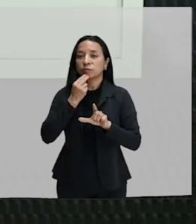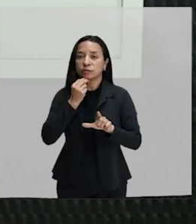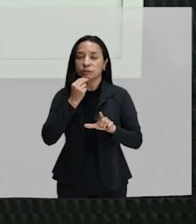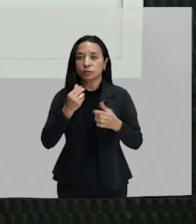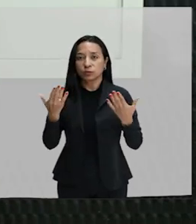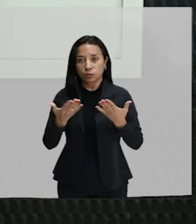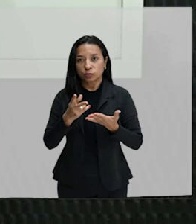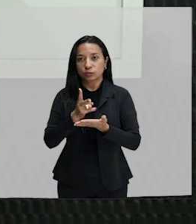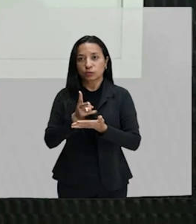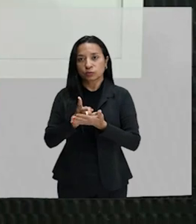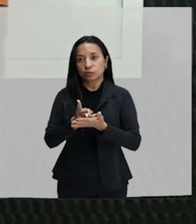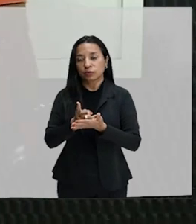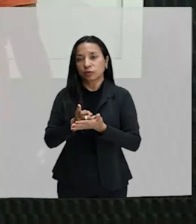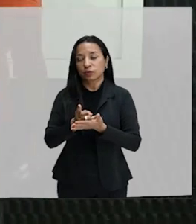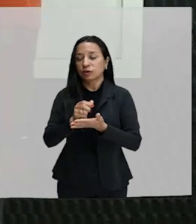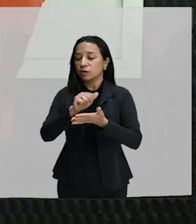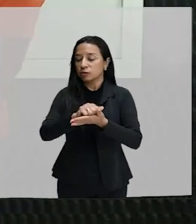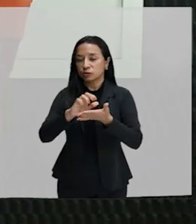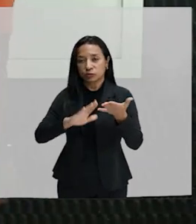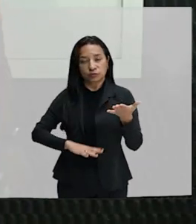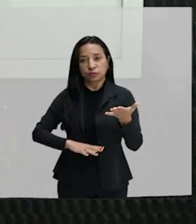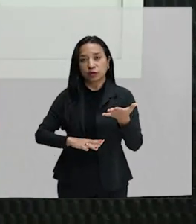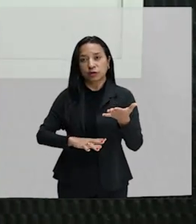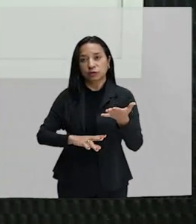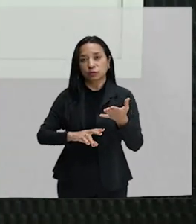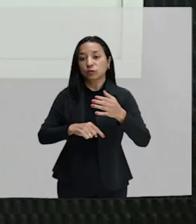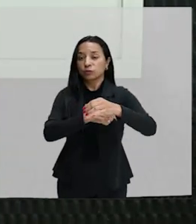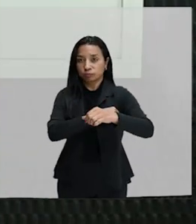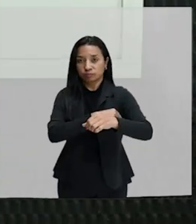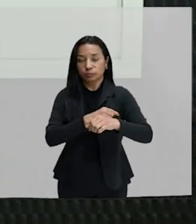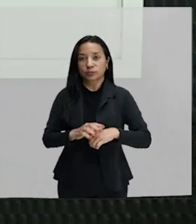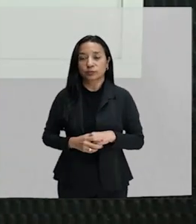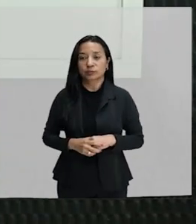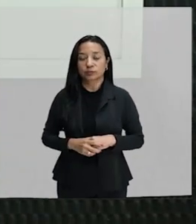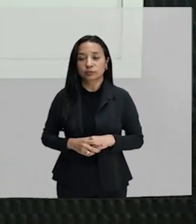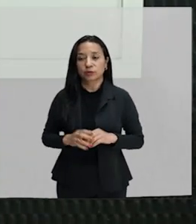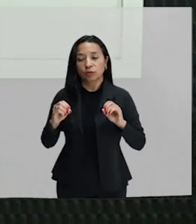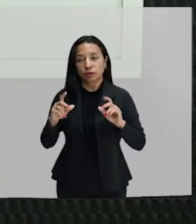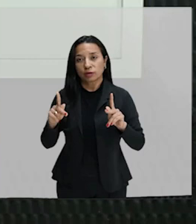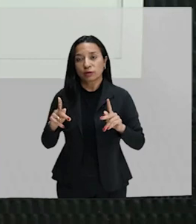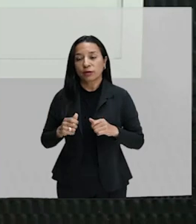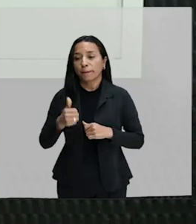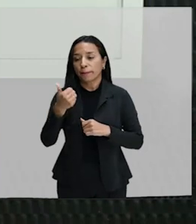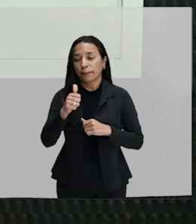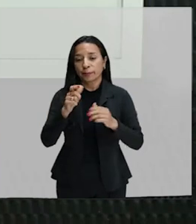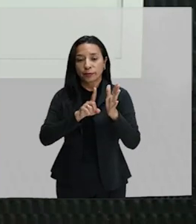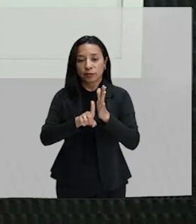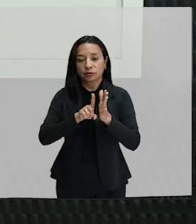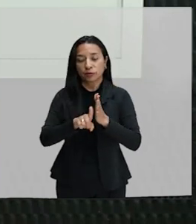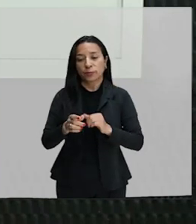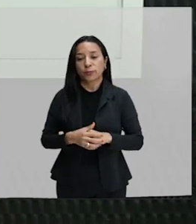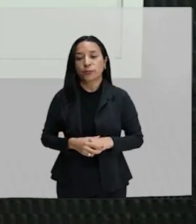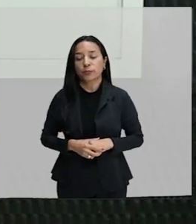nós vamos continuar respondendo exercícios né sobre os termômetros Ok então vamos para a primeira questão né sem perder